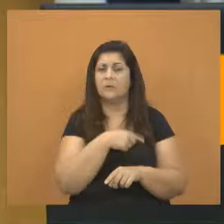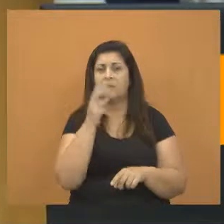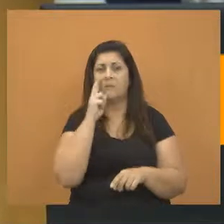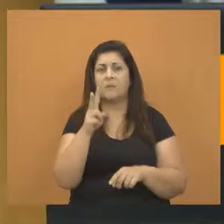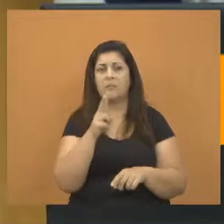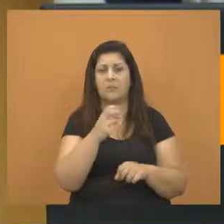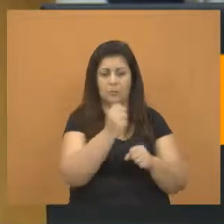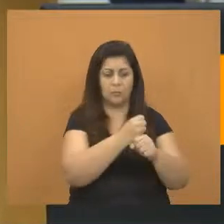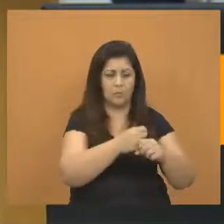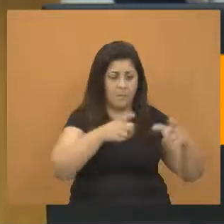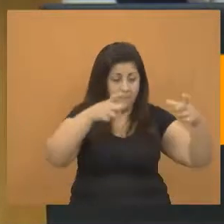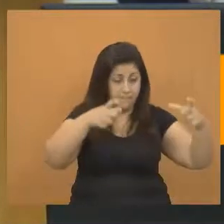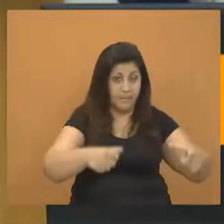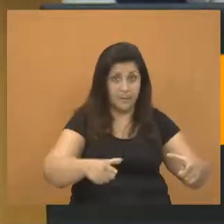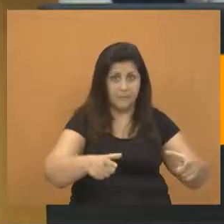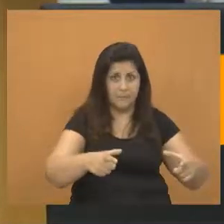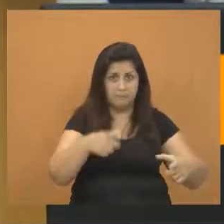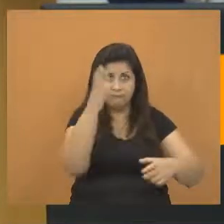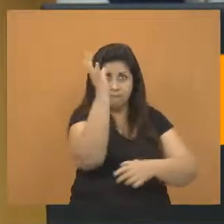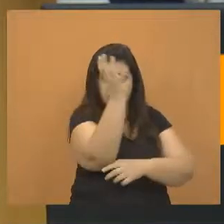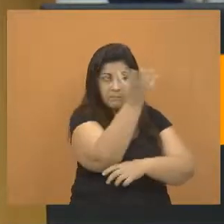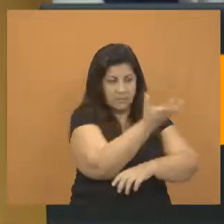construção de praças,